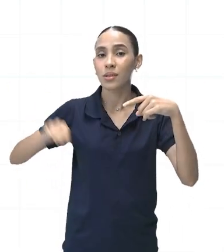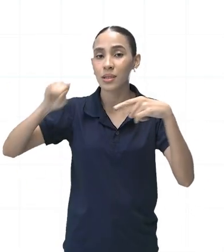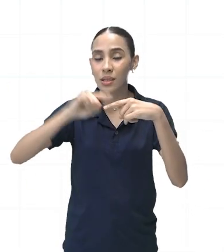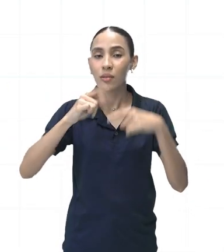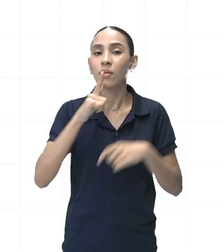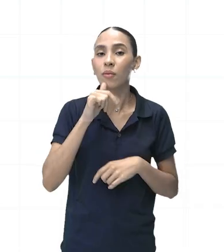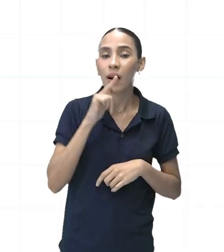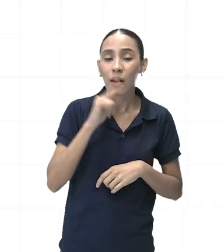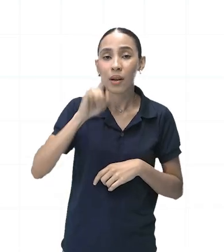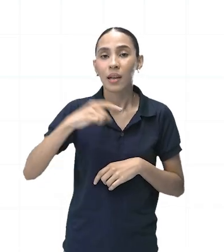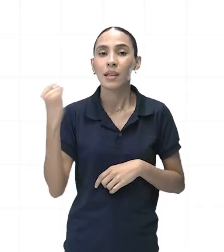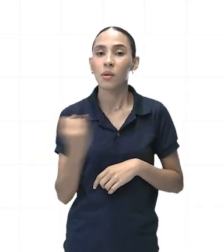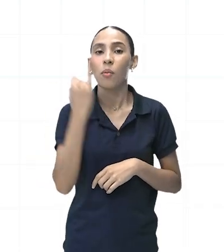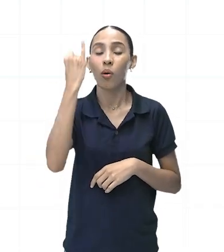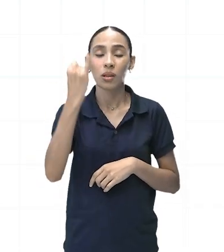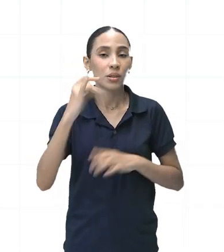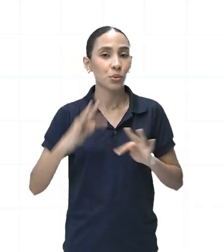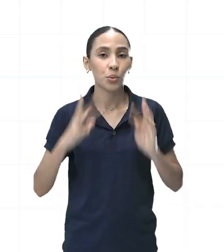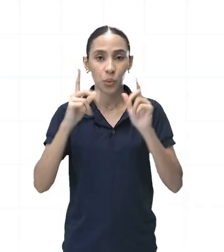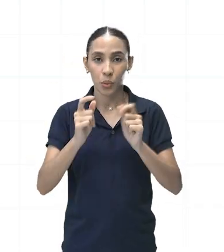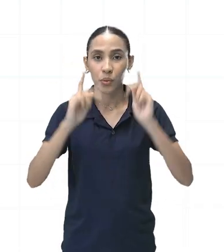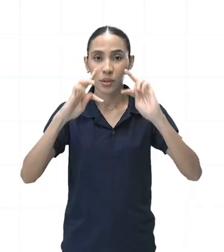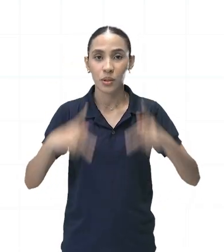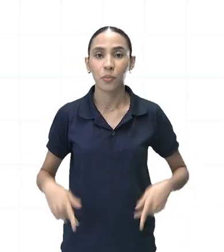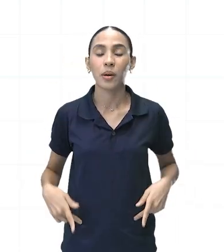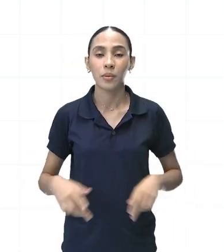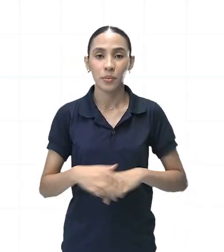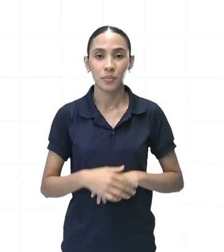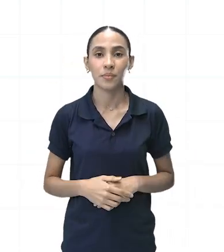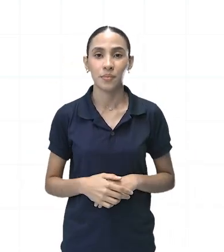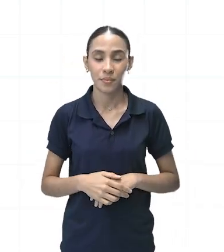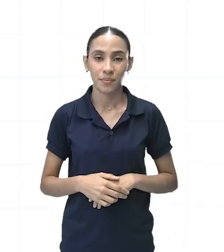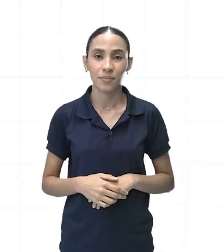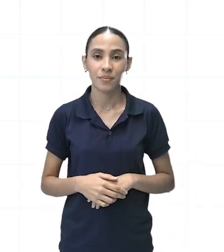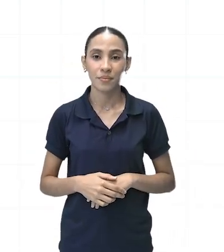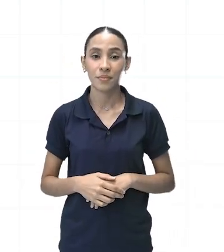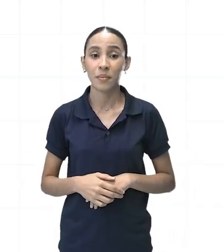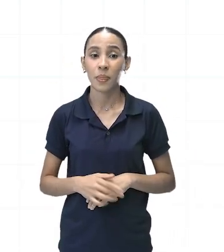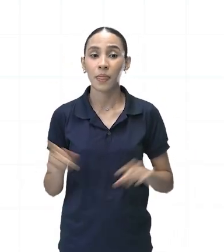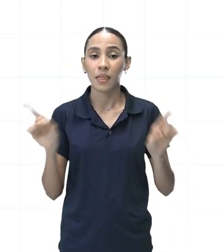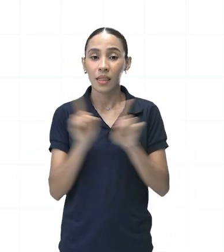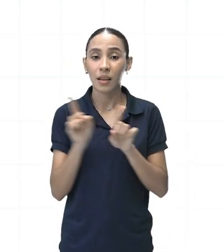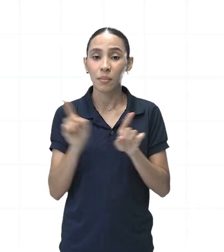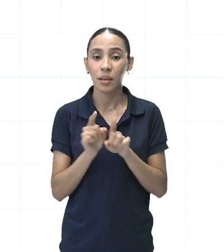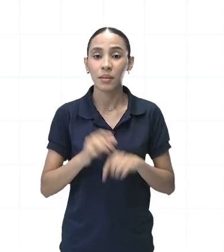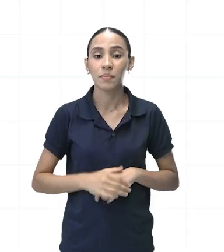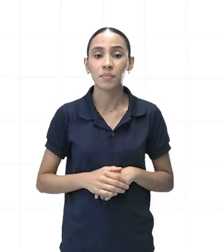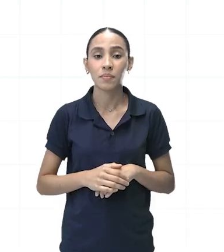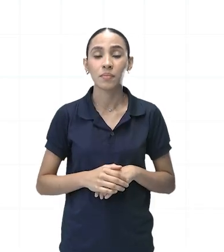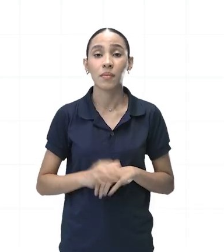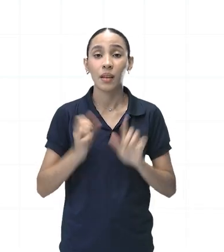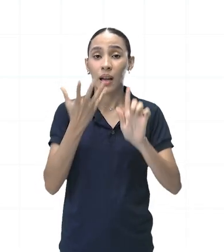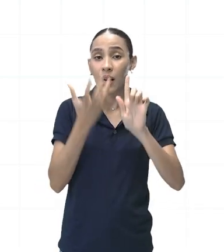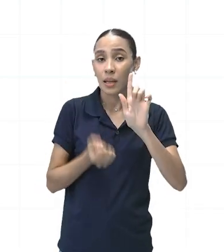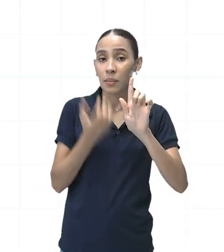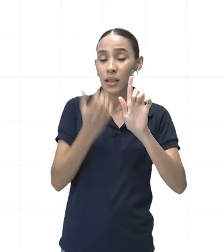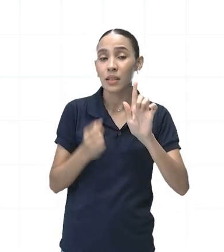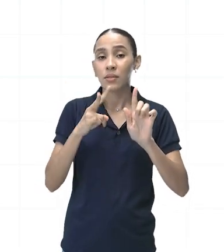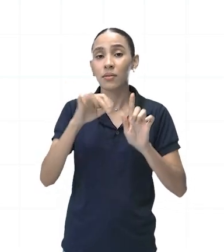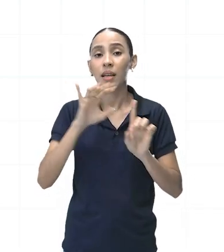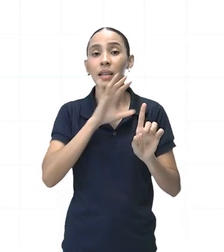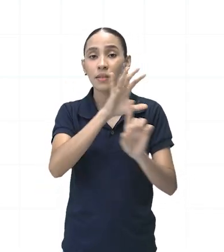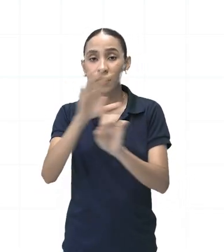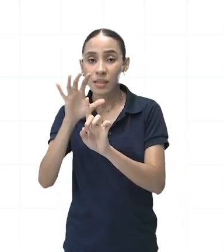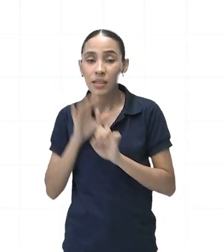que é essencial para todos os seres vivos. Além disso, essa gravidade influencia